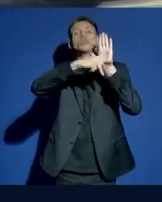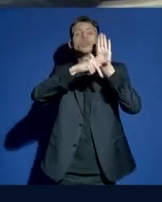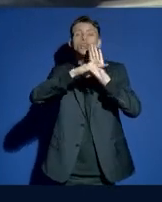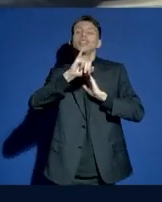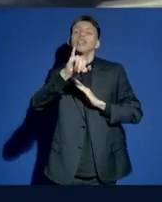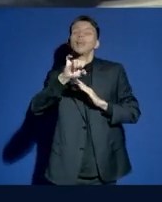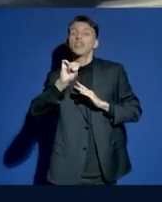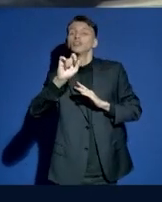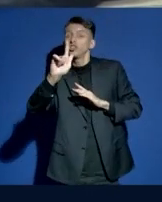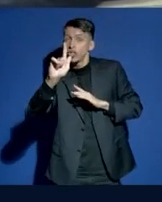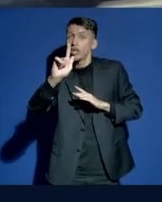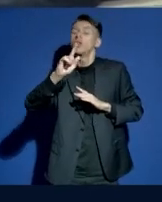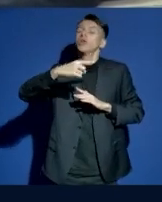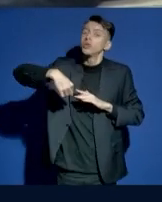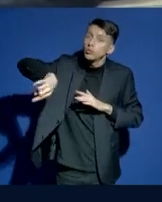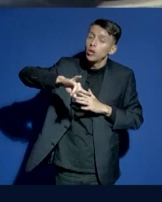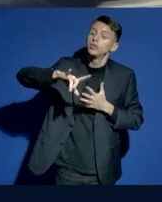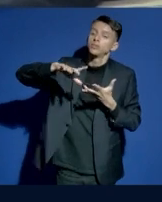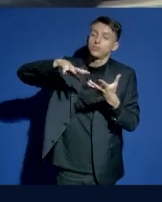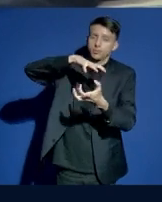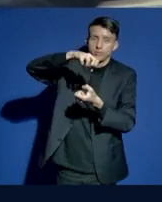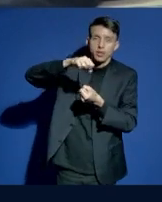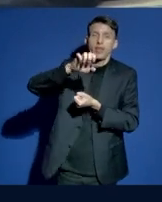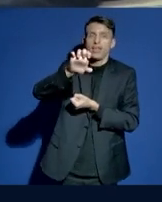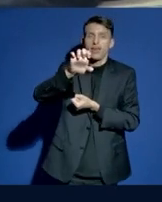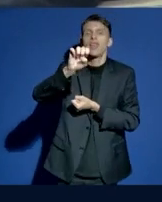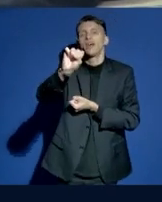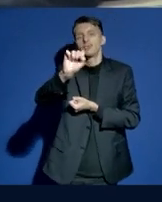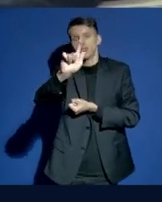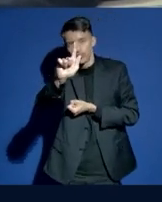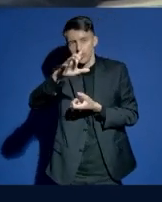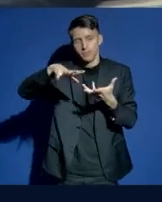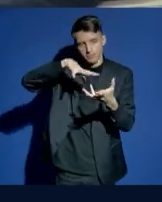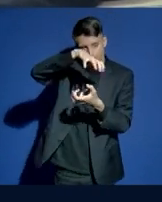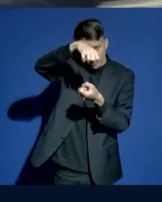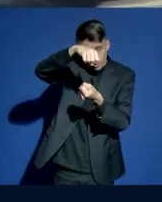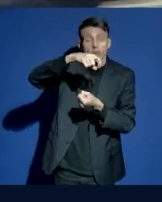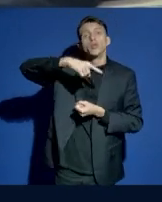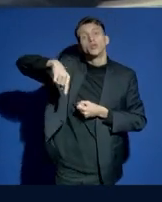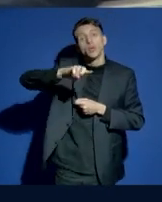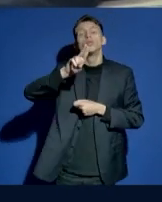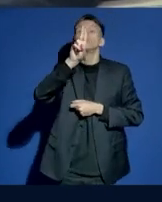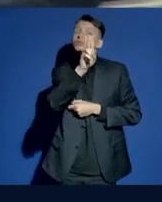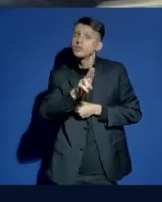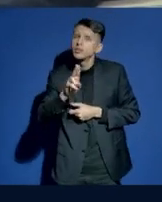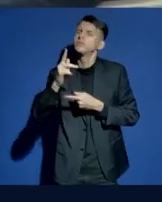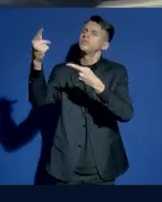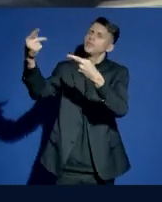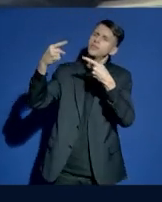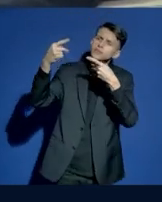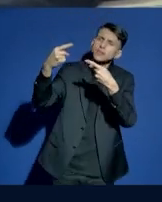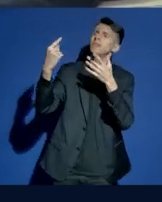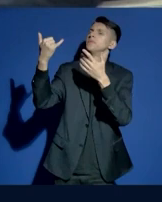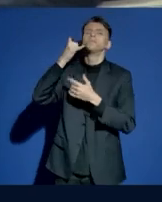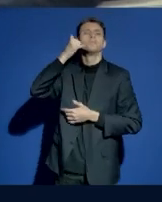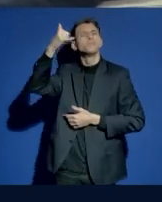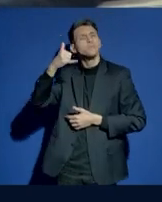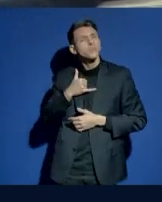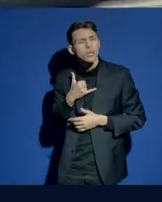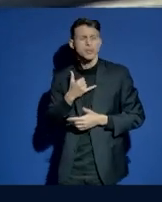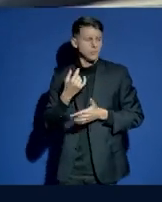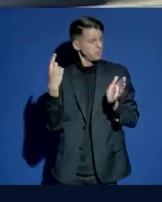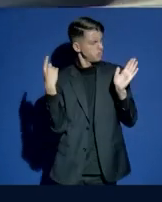e SG nós oferecemos de forma grátis pessoas visitam nos visitam toda semana realmente ligam para lá e pergunta realmente